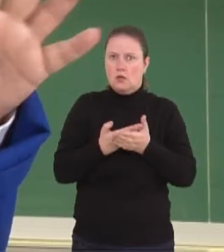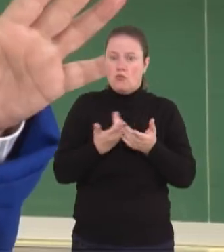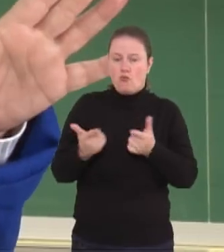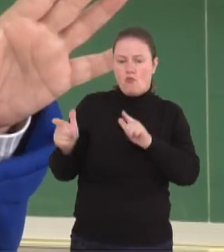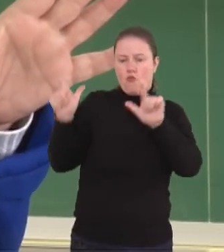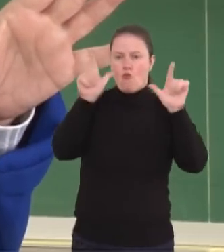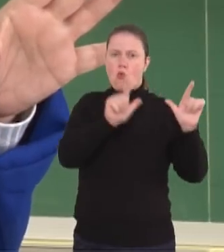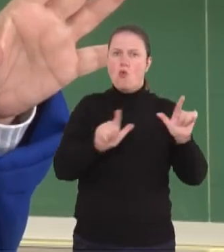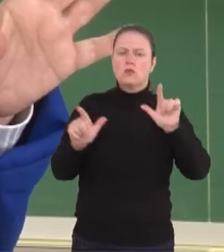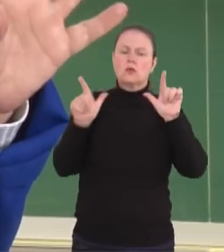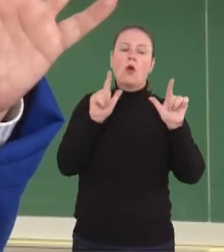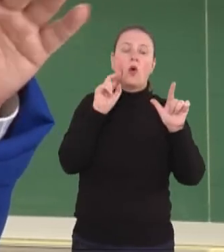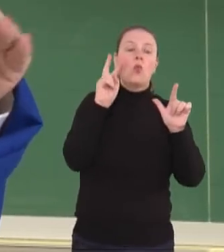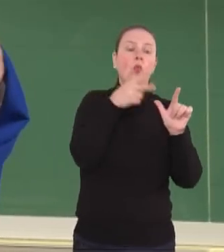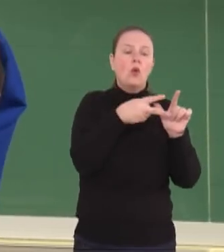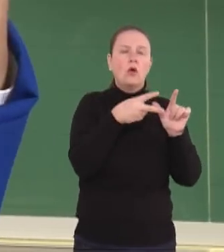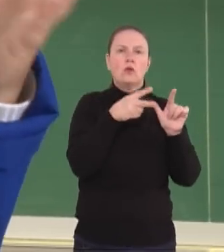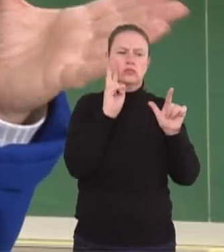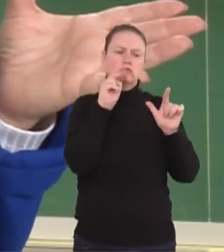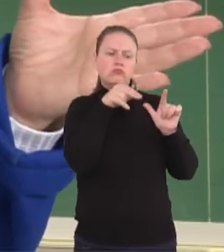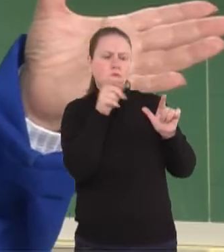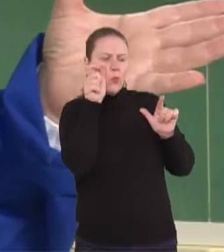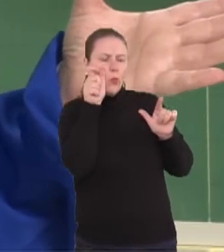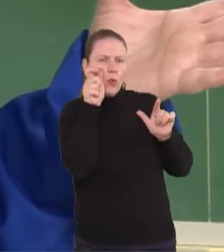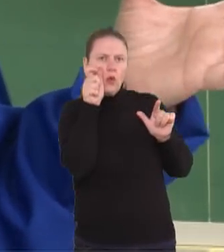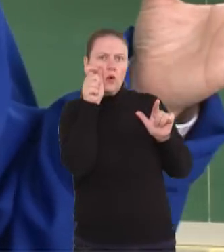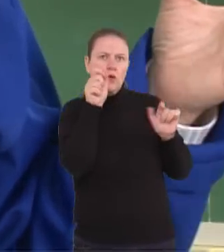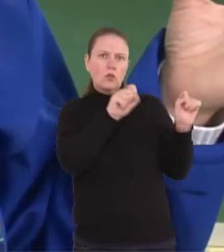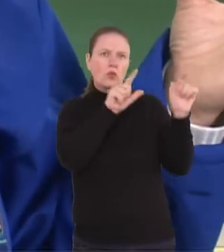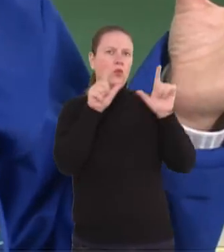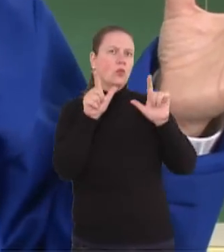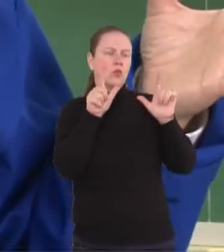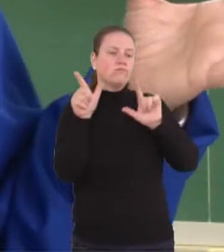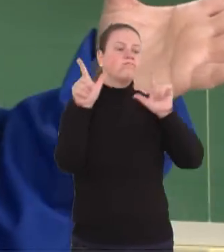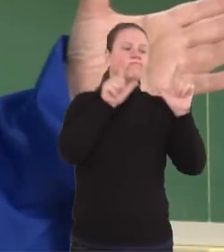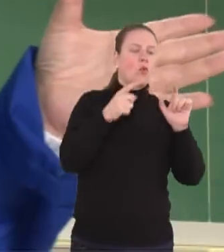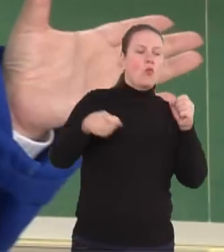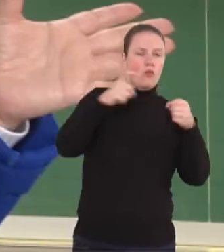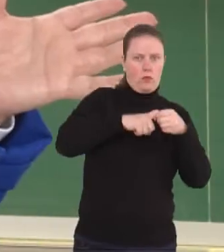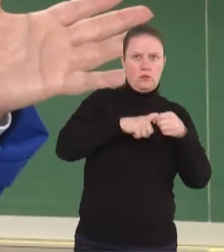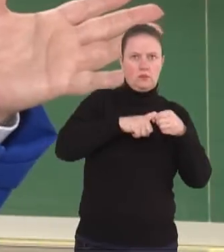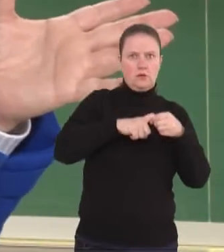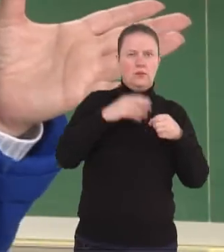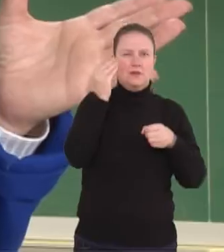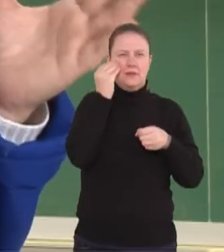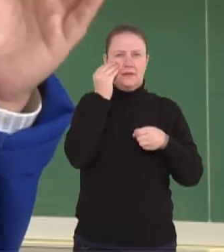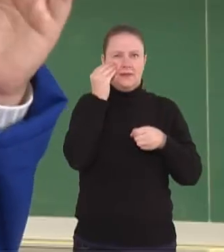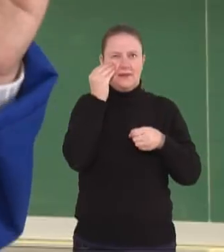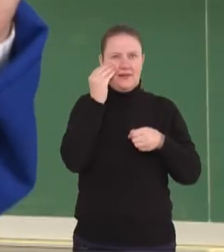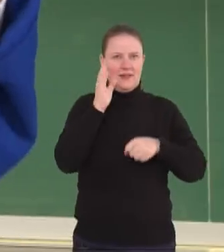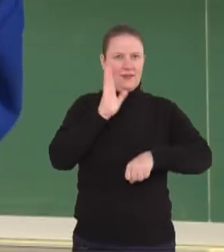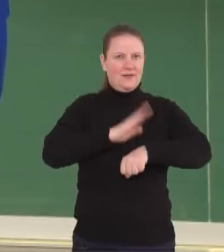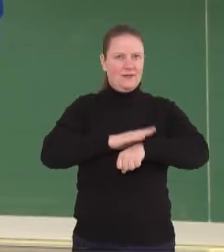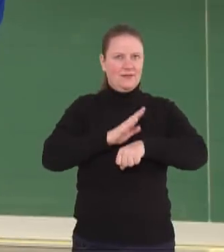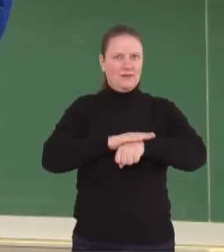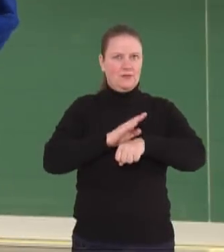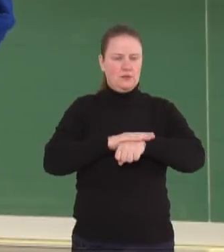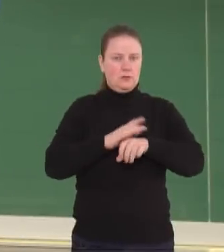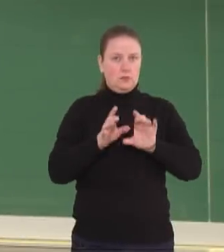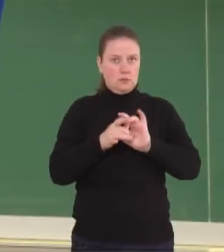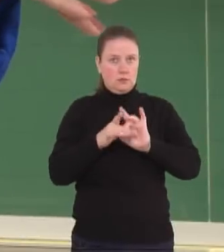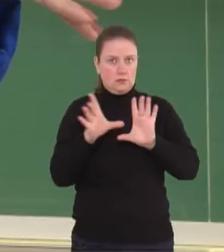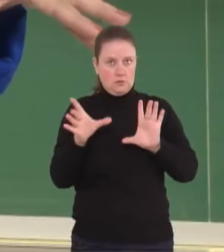lá a história. Né? Os que não têm, contem com a memória aí para tentar acertar essa questão. Então, um tempinho. Então, além de